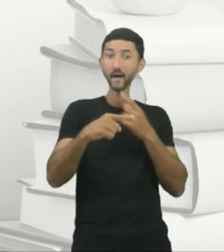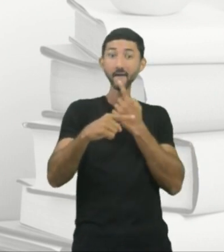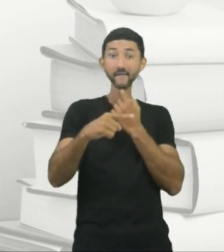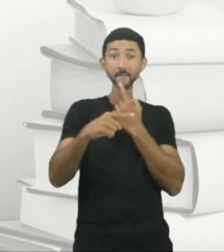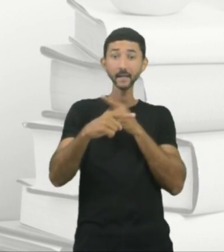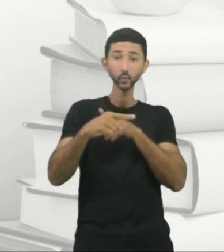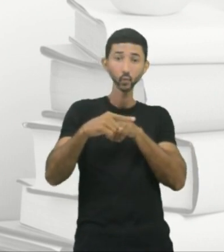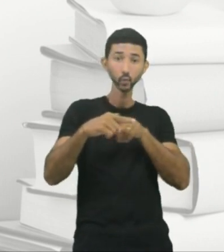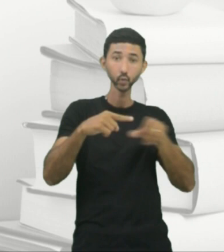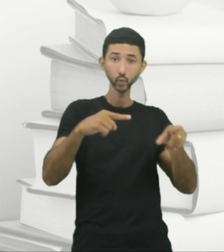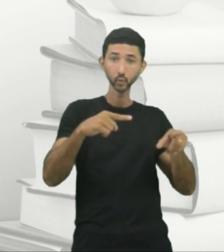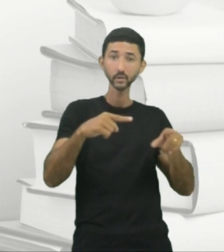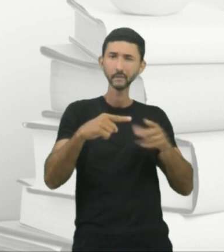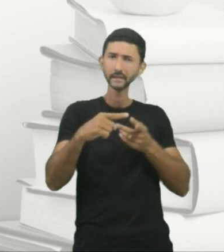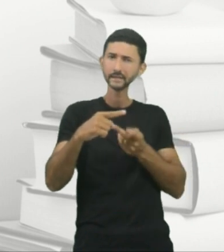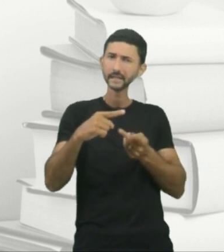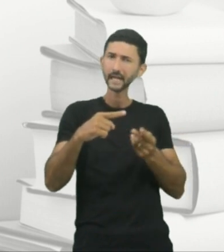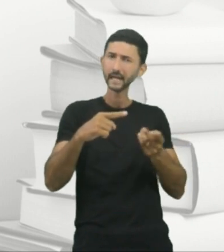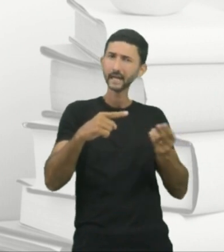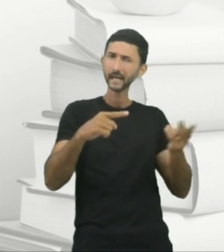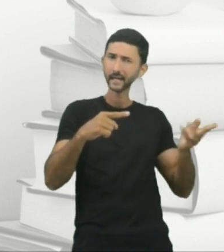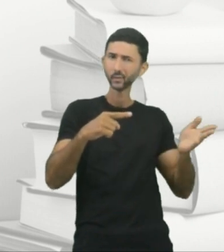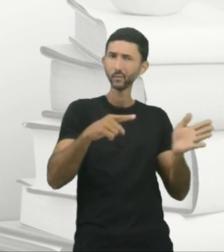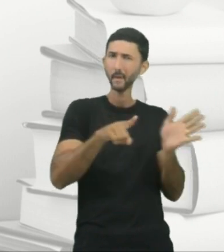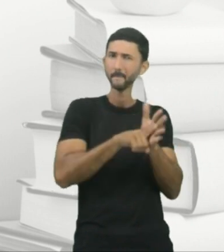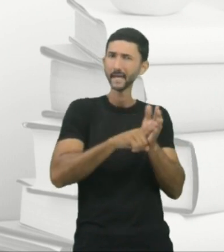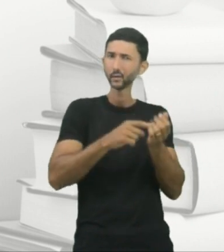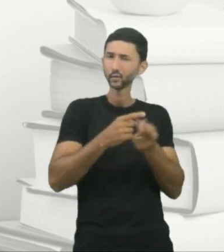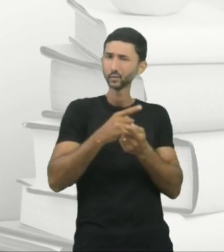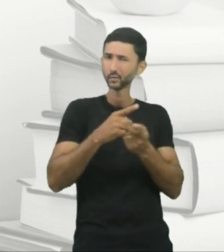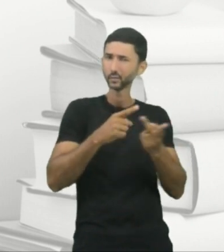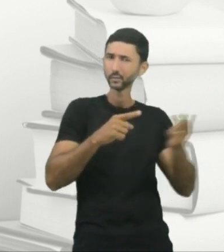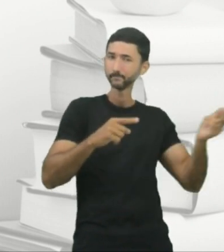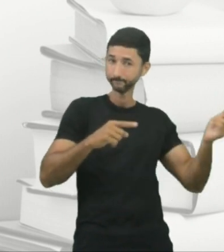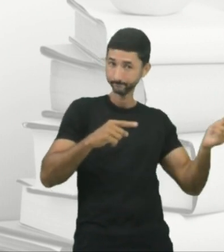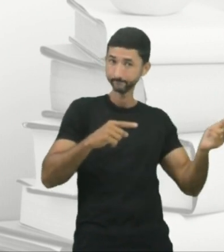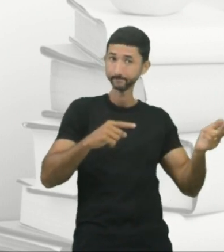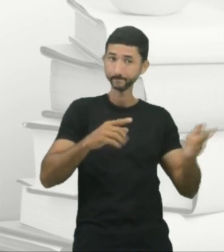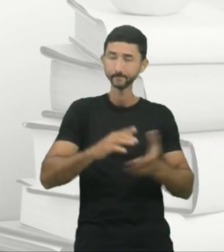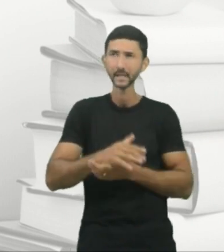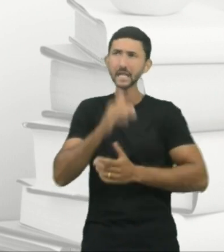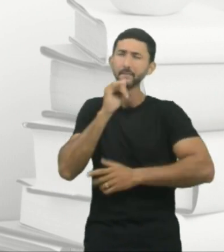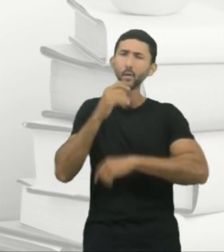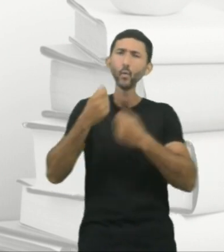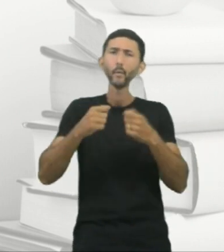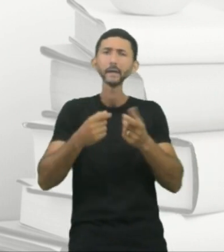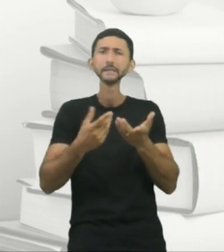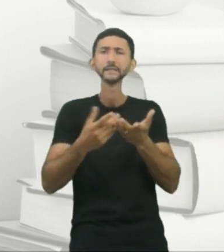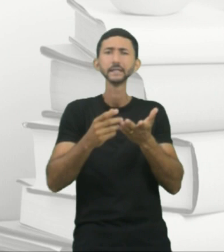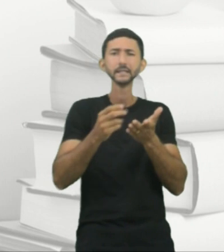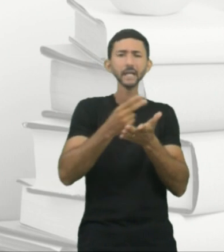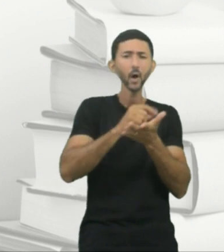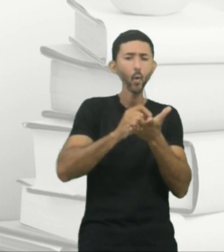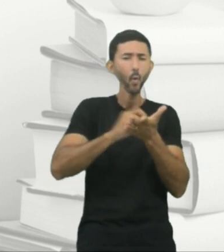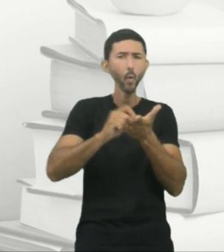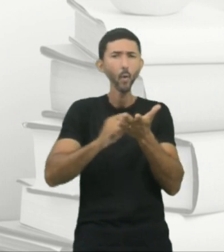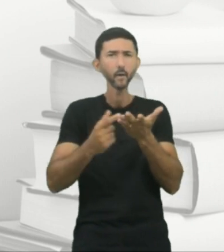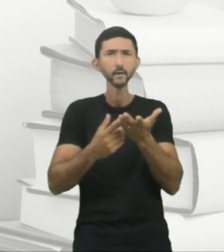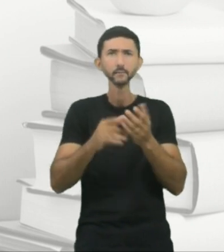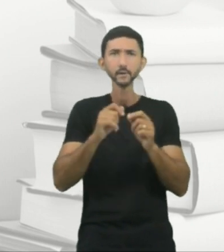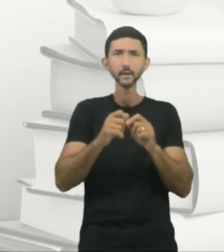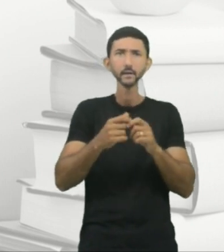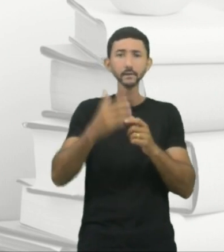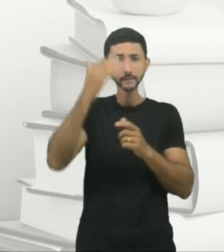que os números negativos eles vão para o menos infinito. Tá? Eu não preciso desenhar aqui,